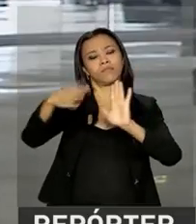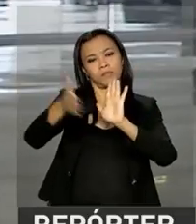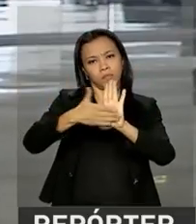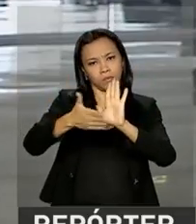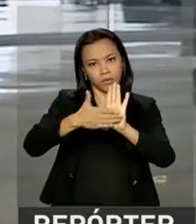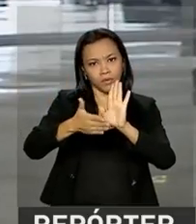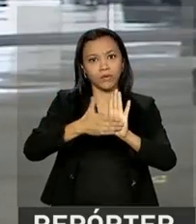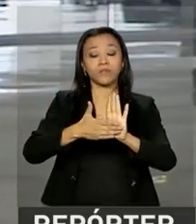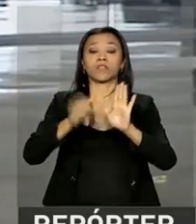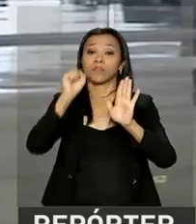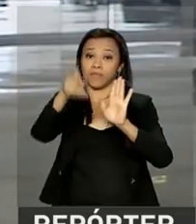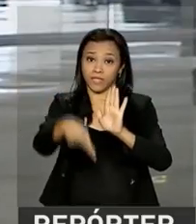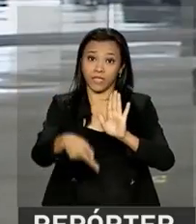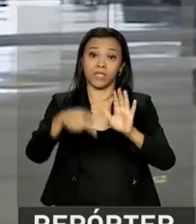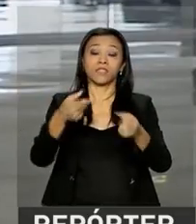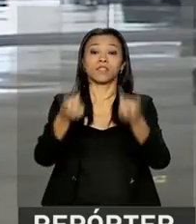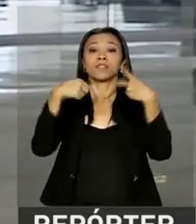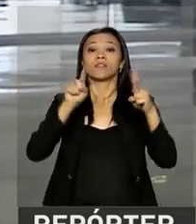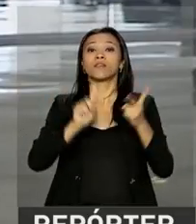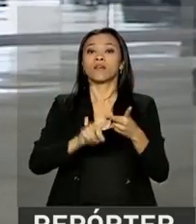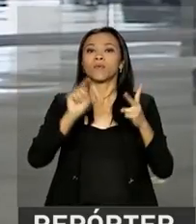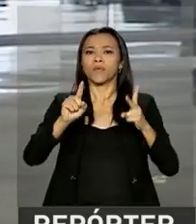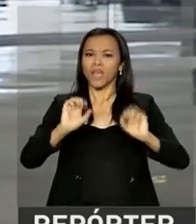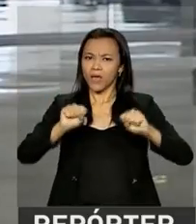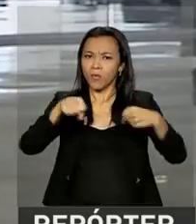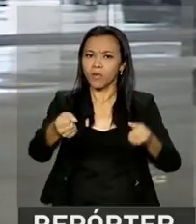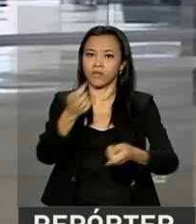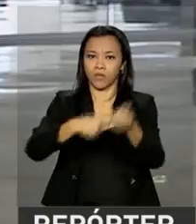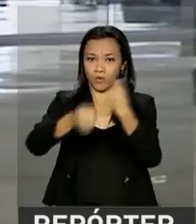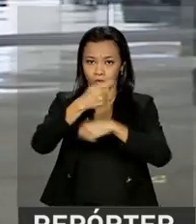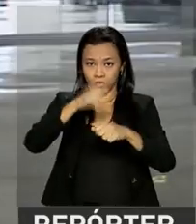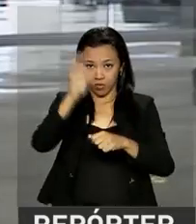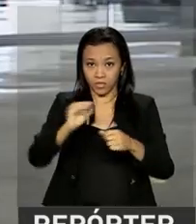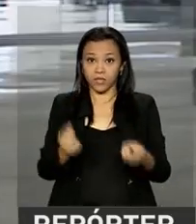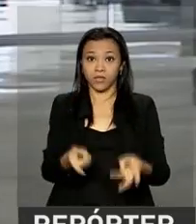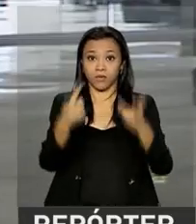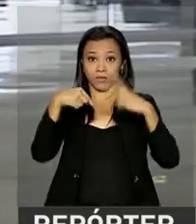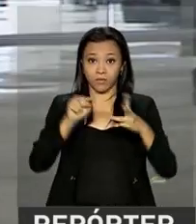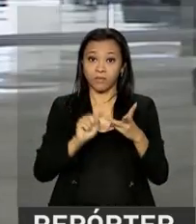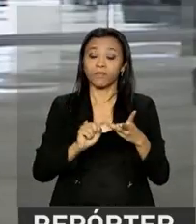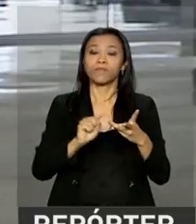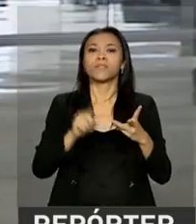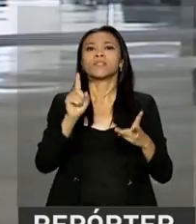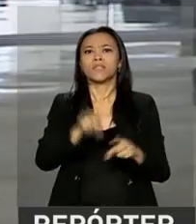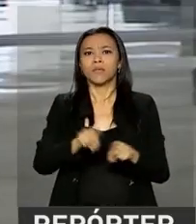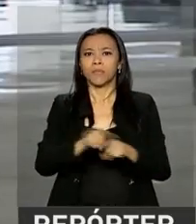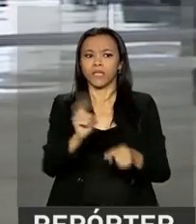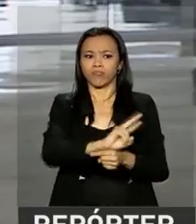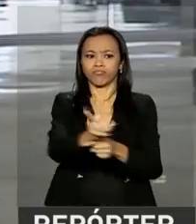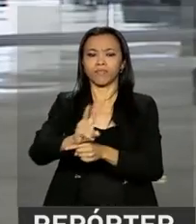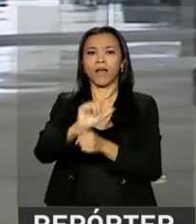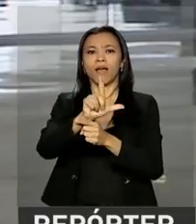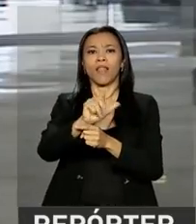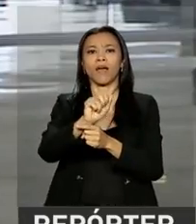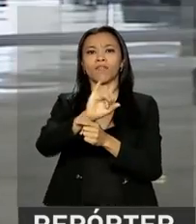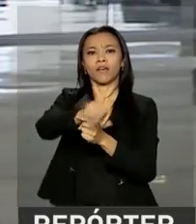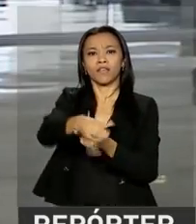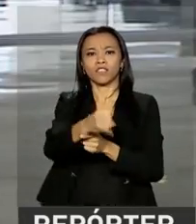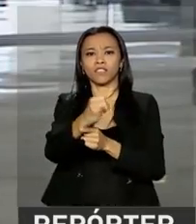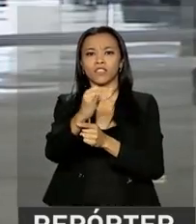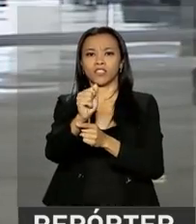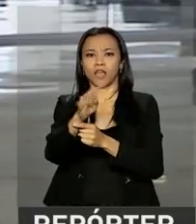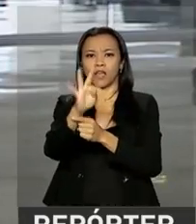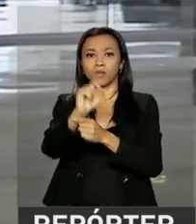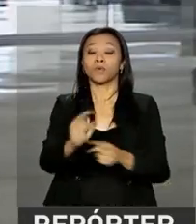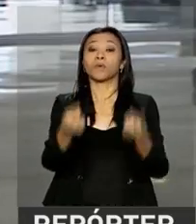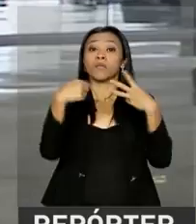especialmente a da Previdência a recuperação da economia brasileira as apurações da operação lava-jato e a possibilidade de